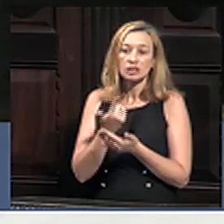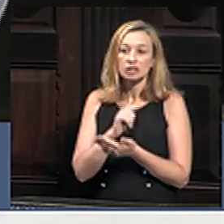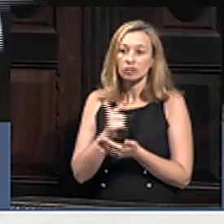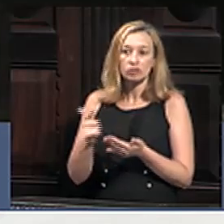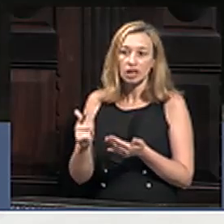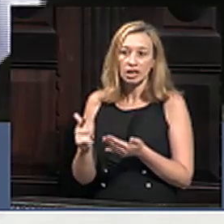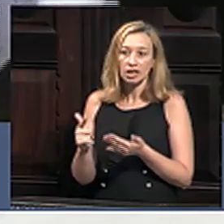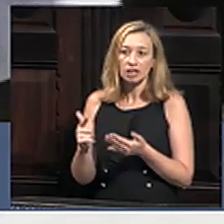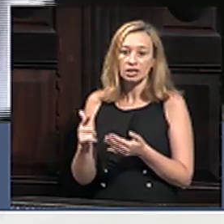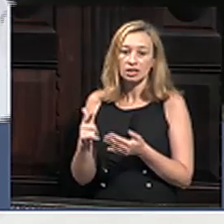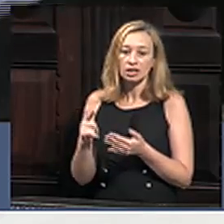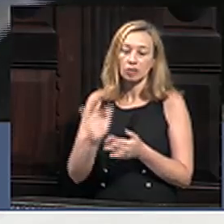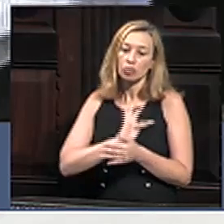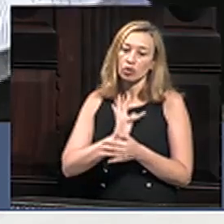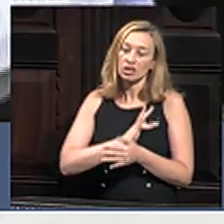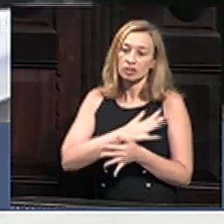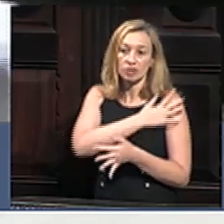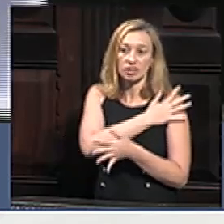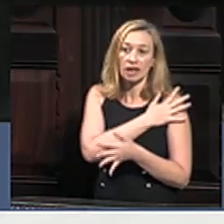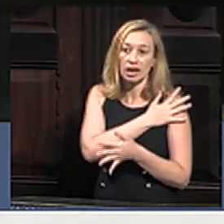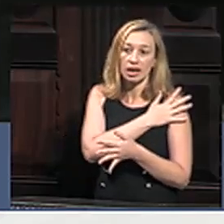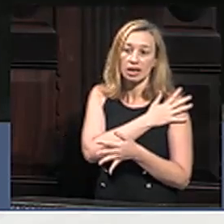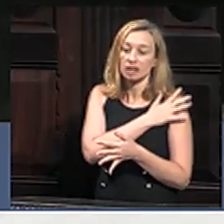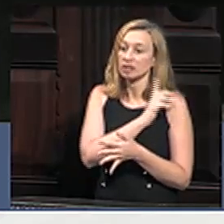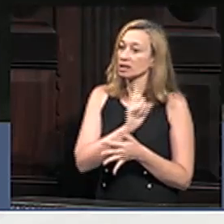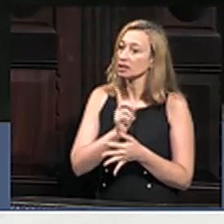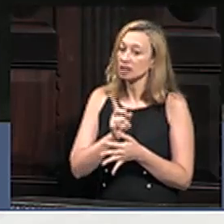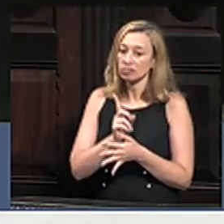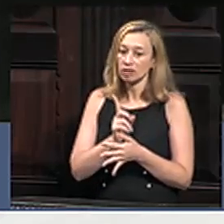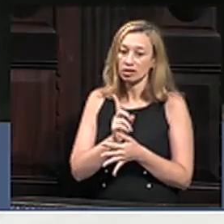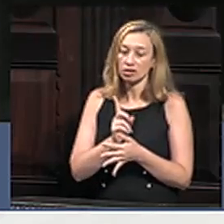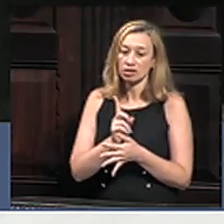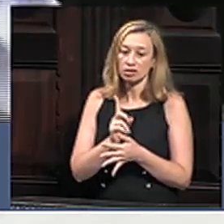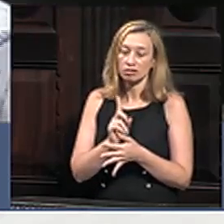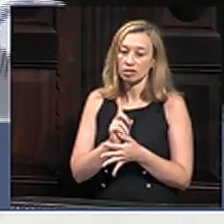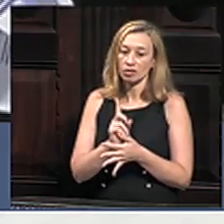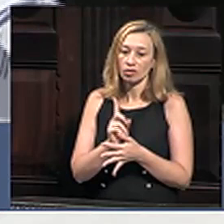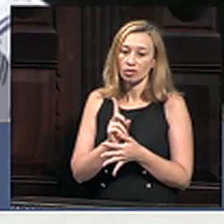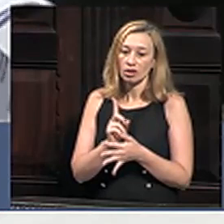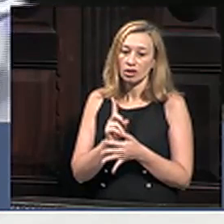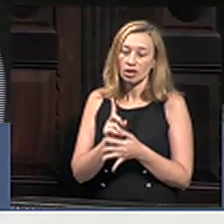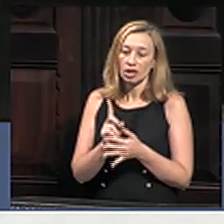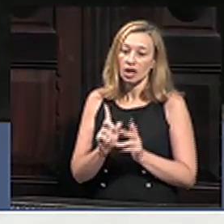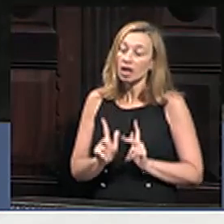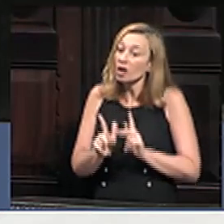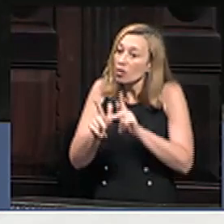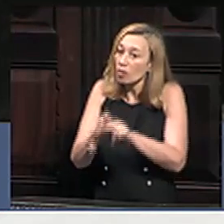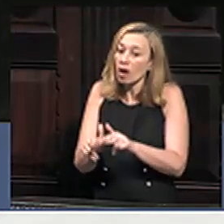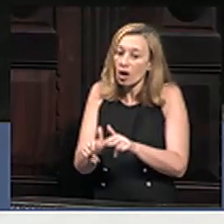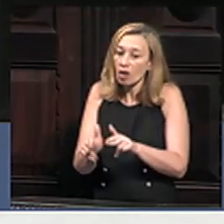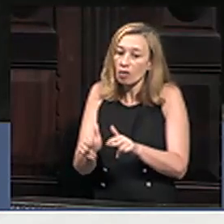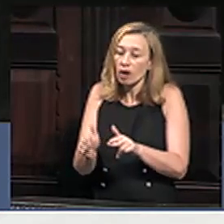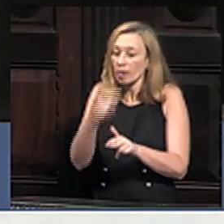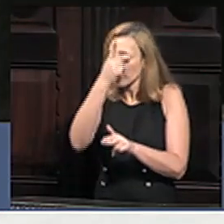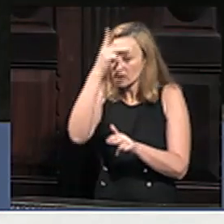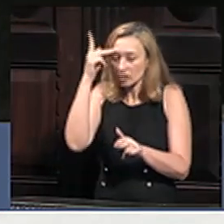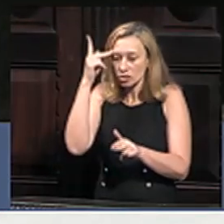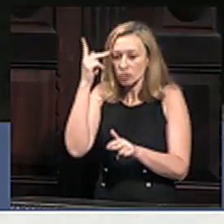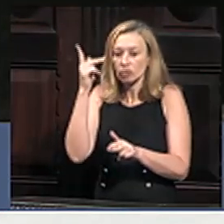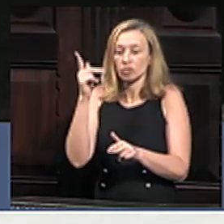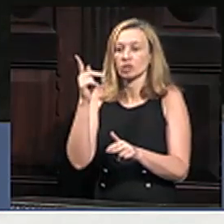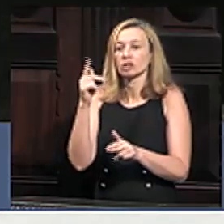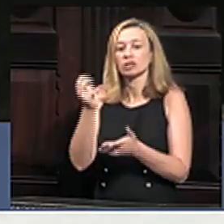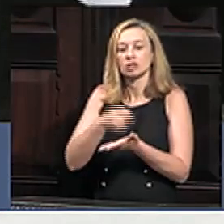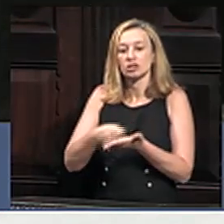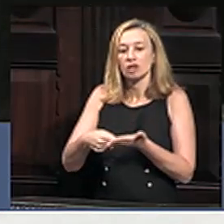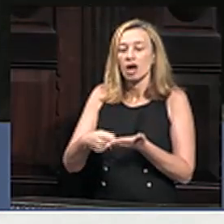há um conflito aí, nós não podemos autorizar algo que não existe. É o mesmo autor, o projeto tramita desde 2017, deve ter